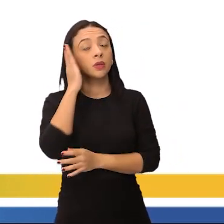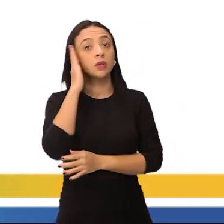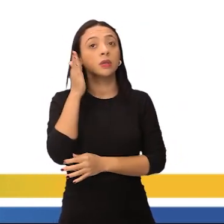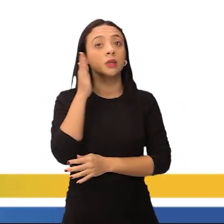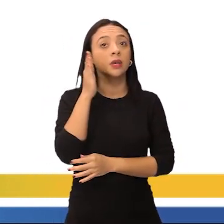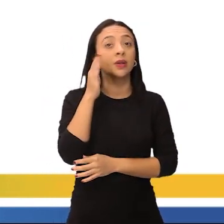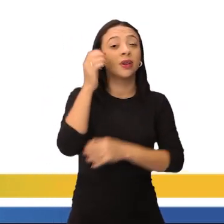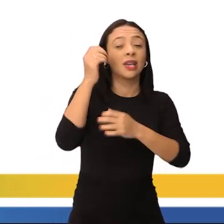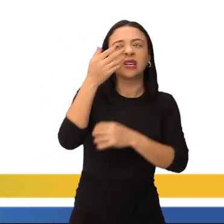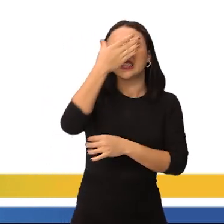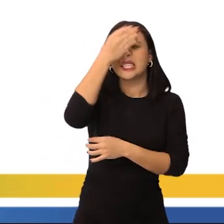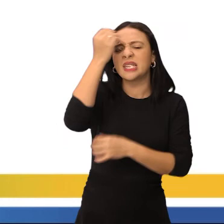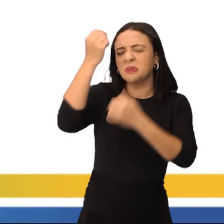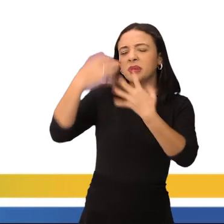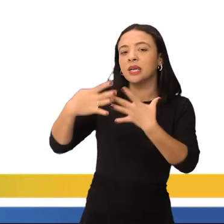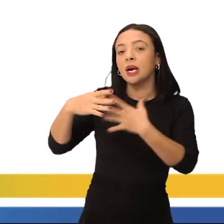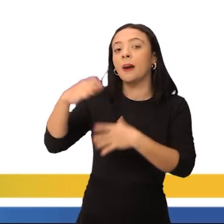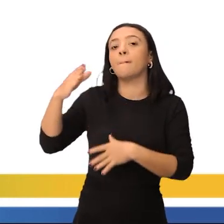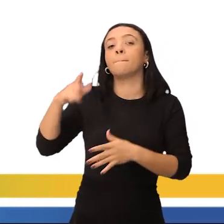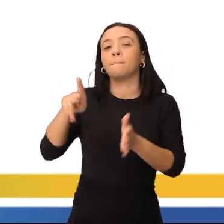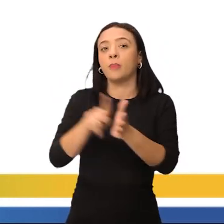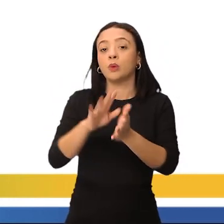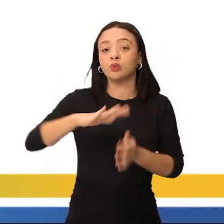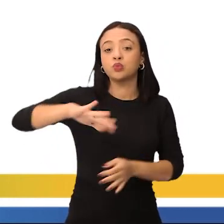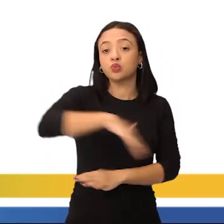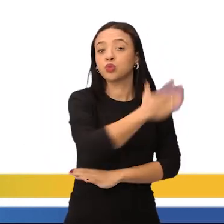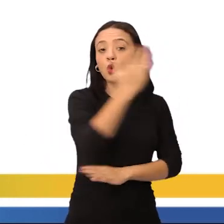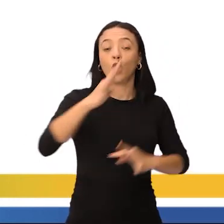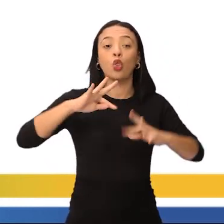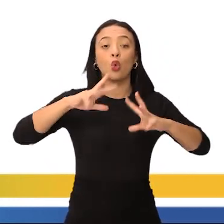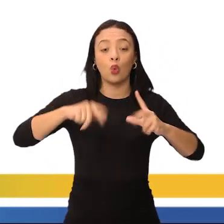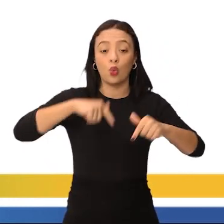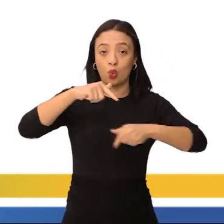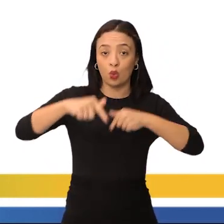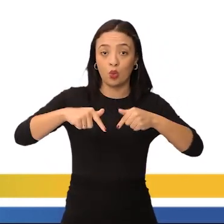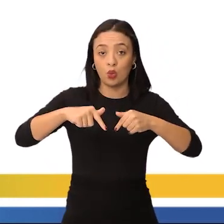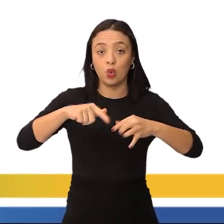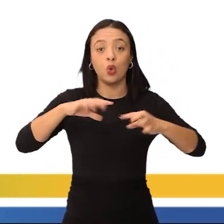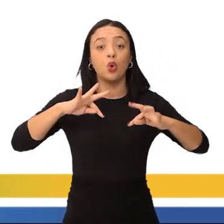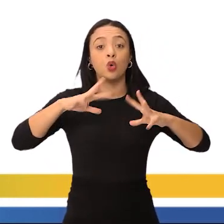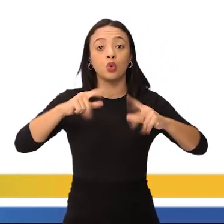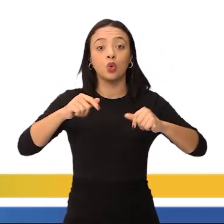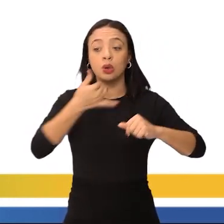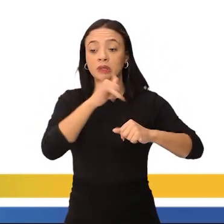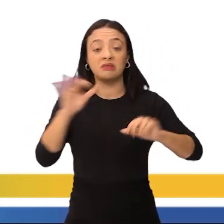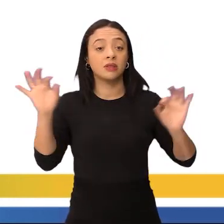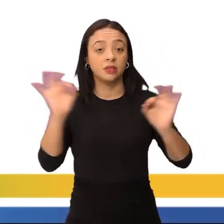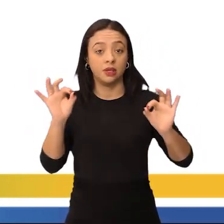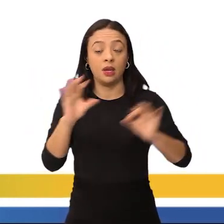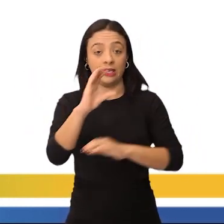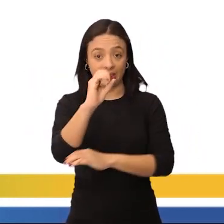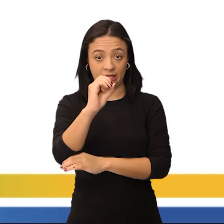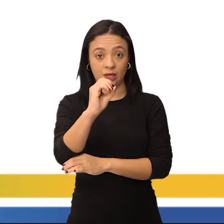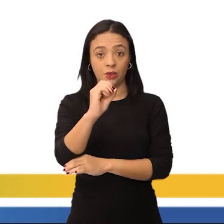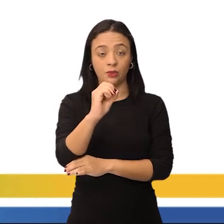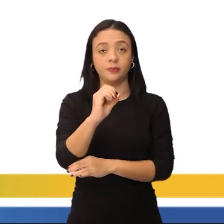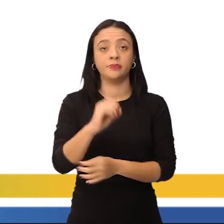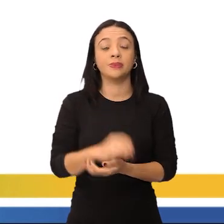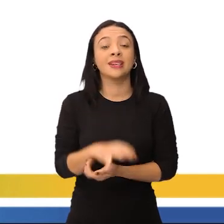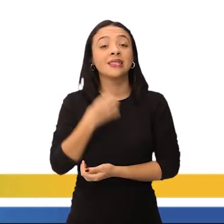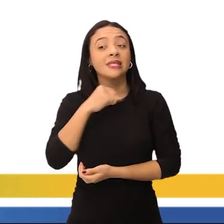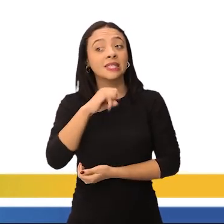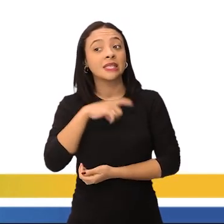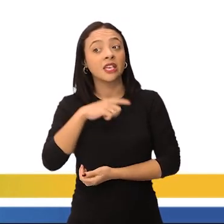esqueci até de comentar isso para vocês a natureza os elementos químicos são eletricamente neutros então se eu tenho